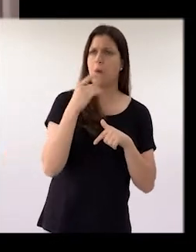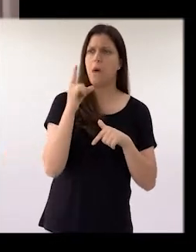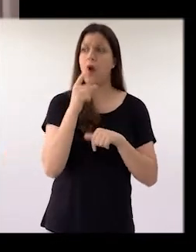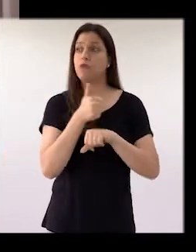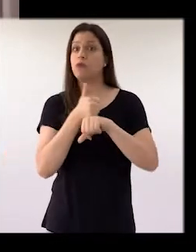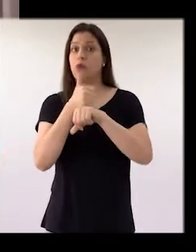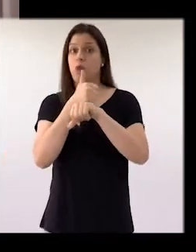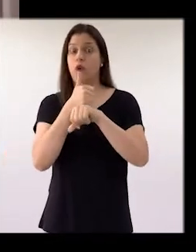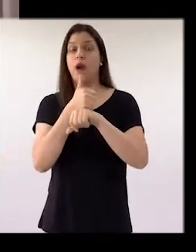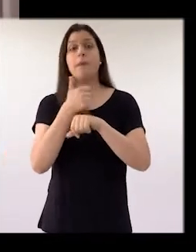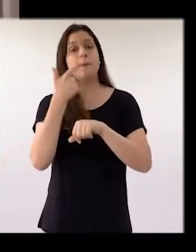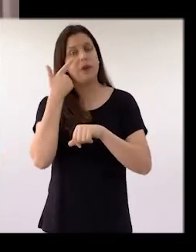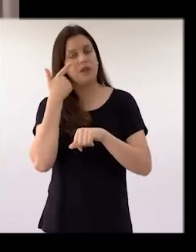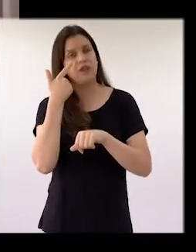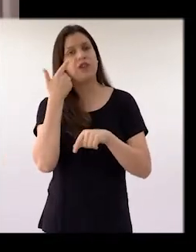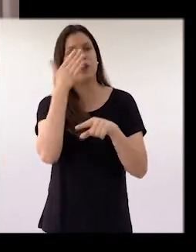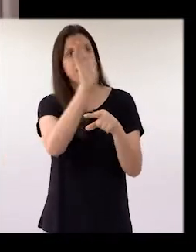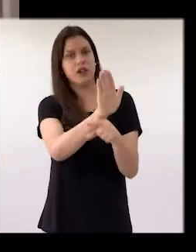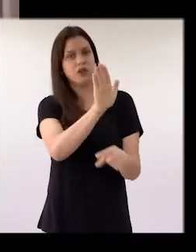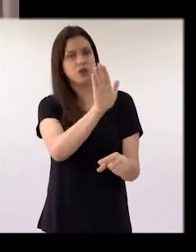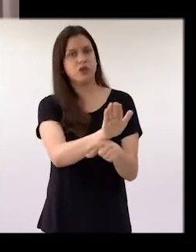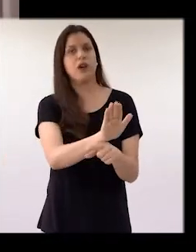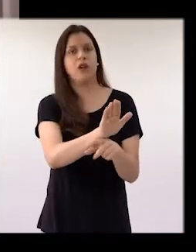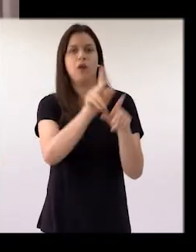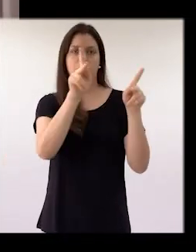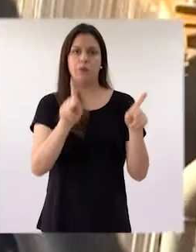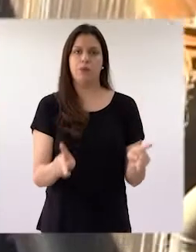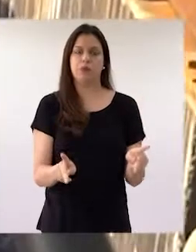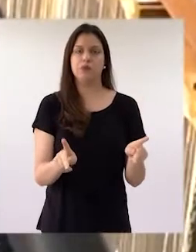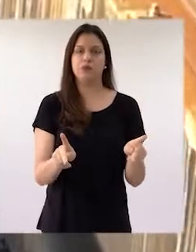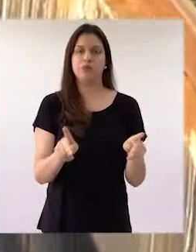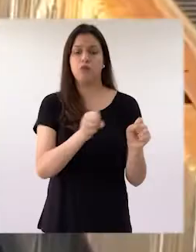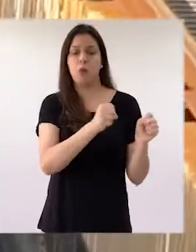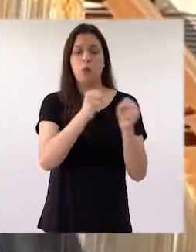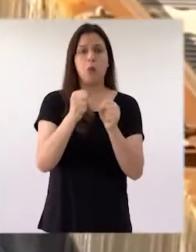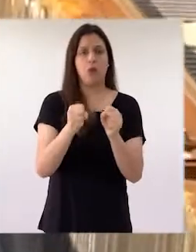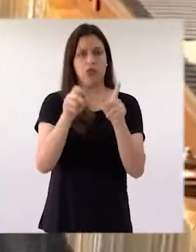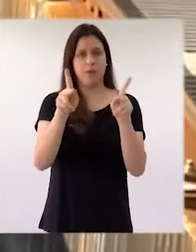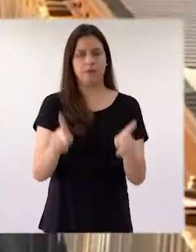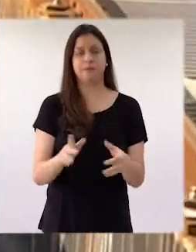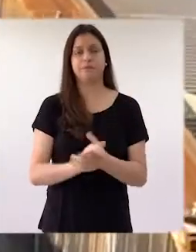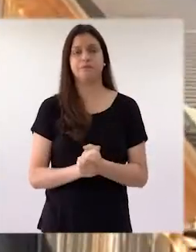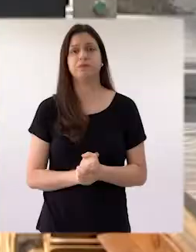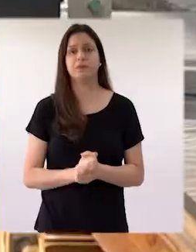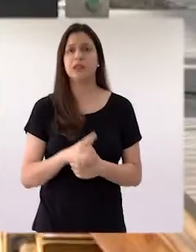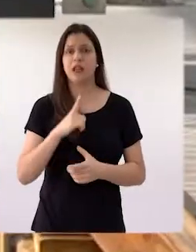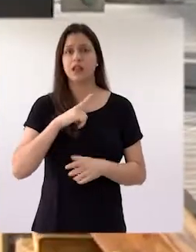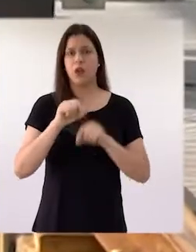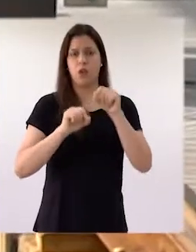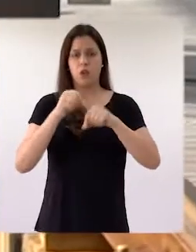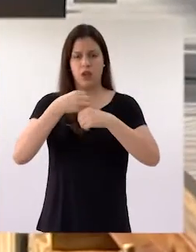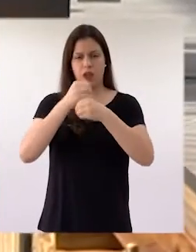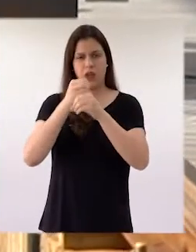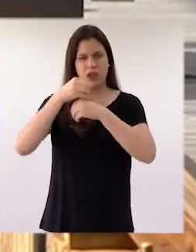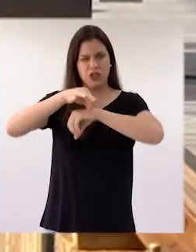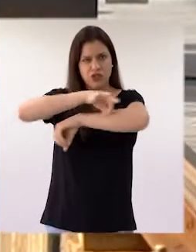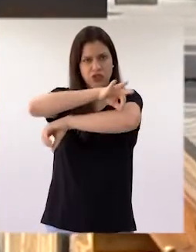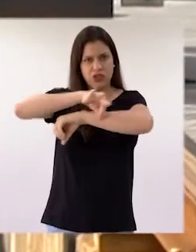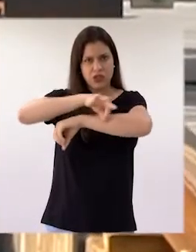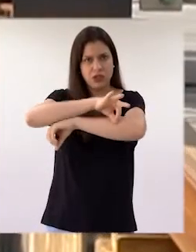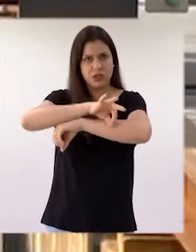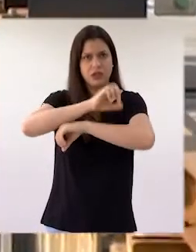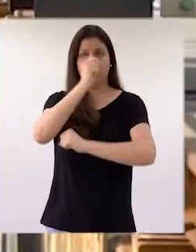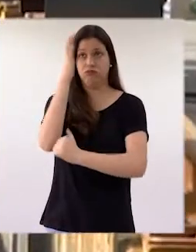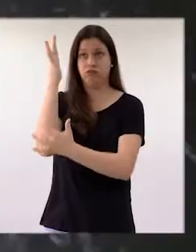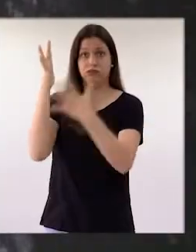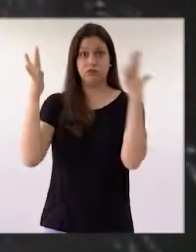eficiência, principalmente no doutorado dela, para poder ajudar aí o poder público. A pesquisa promoveu um diálogo entre a engenharia sanitária e ambiental com